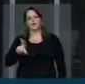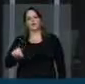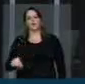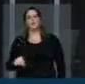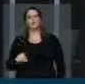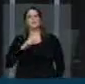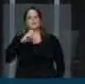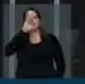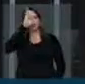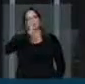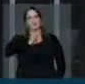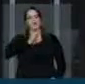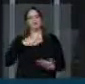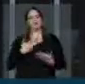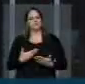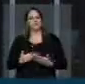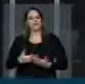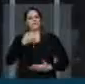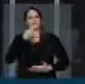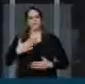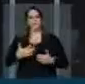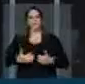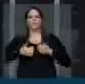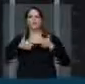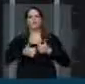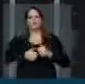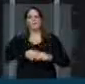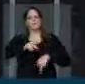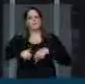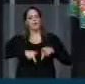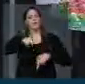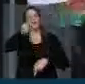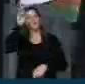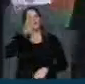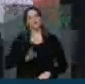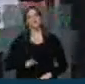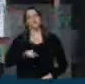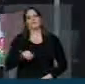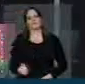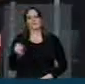pública gratuita de qualidade para o povo brasileiro.